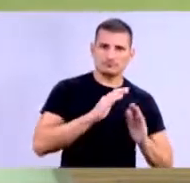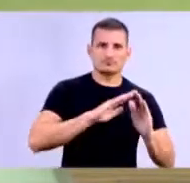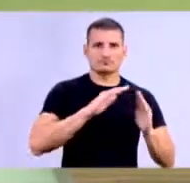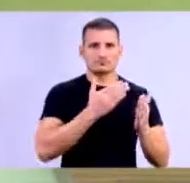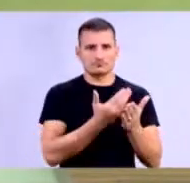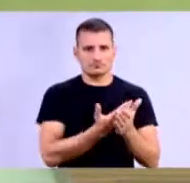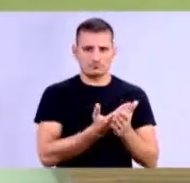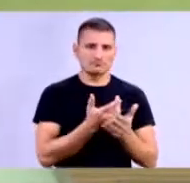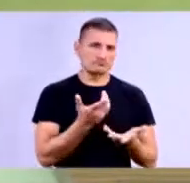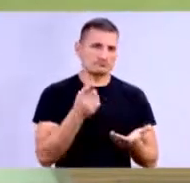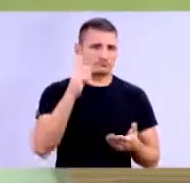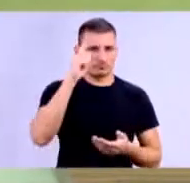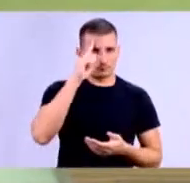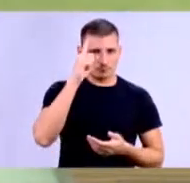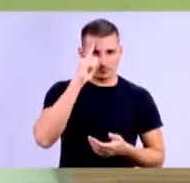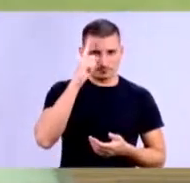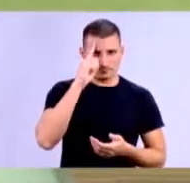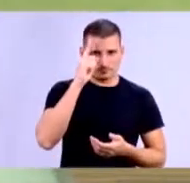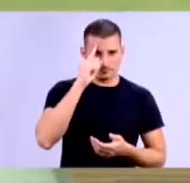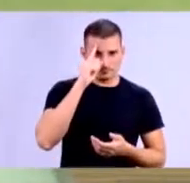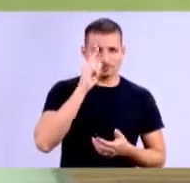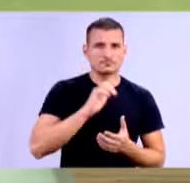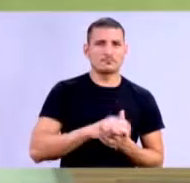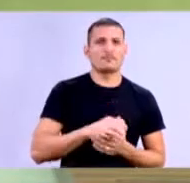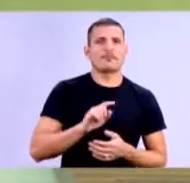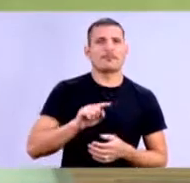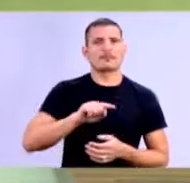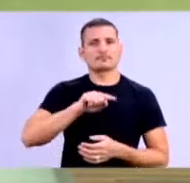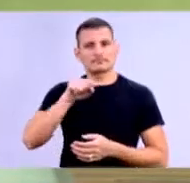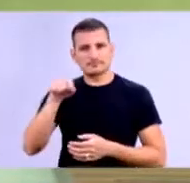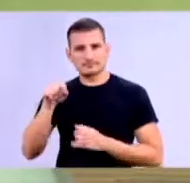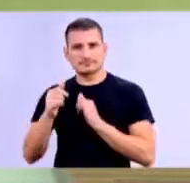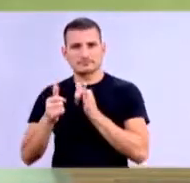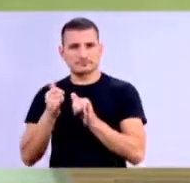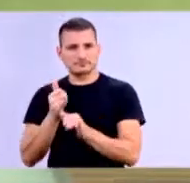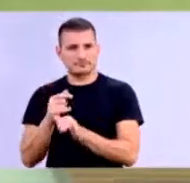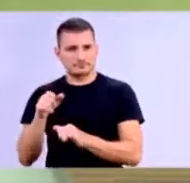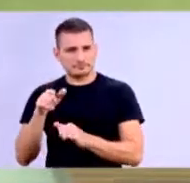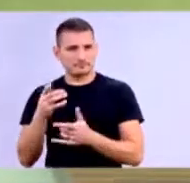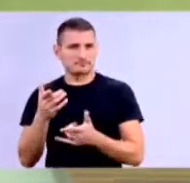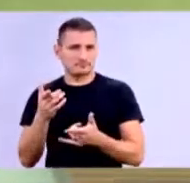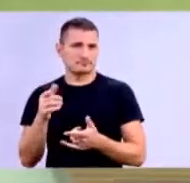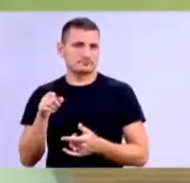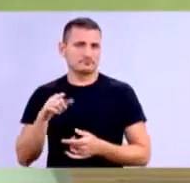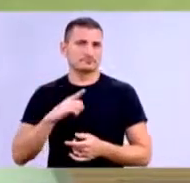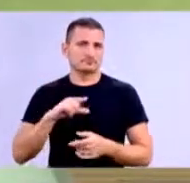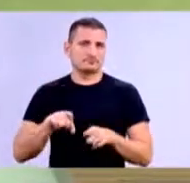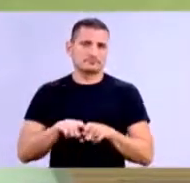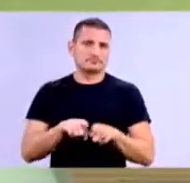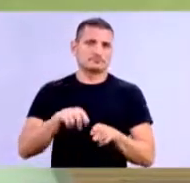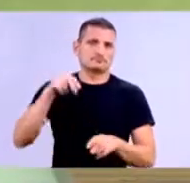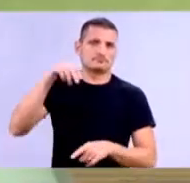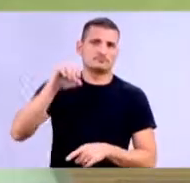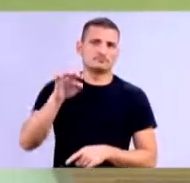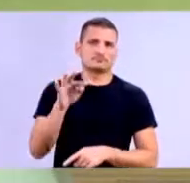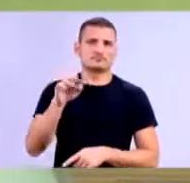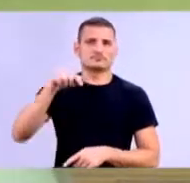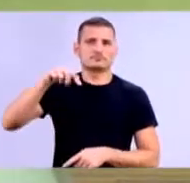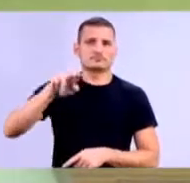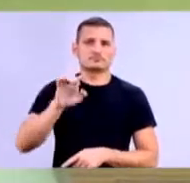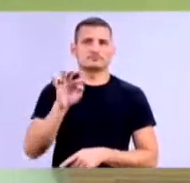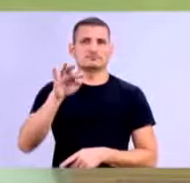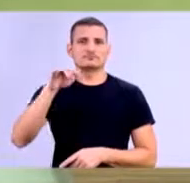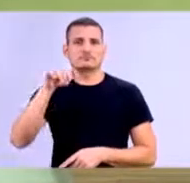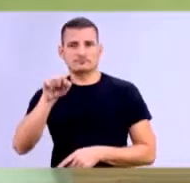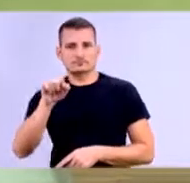escola, enfim, no cotidiano. Na internet, virtualmente falando, nós também temos as mesmas regras.